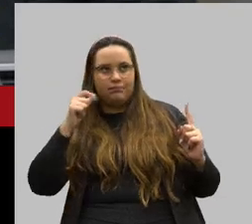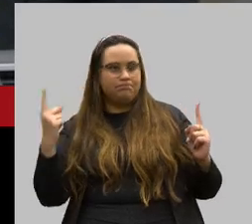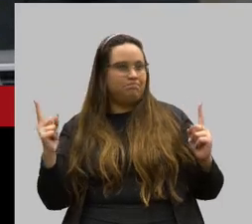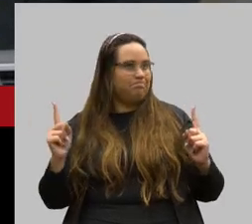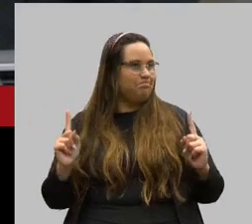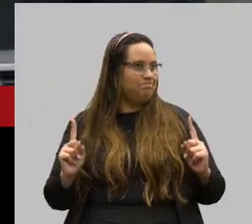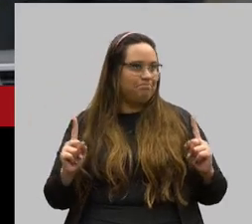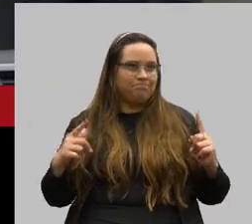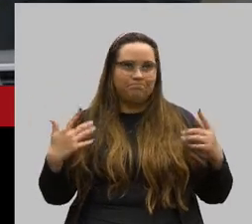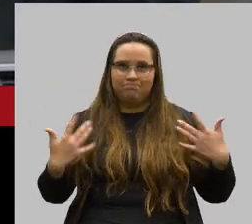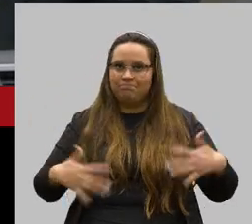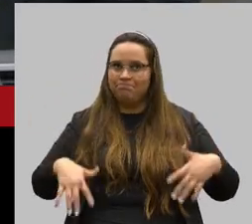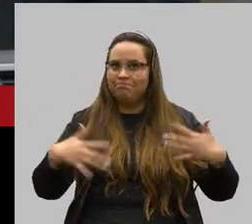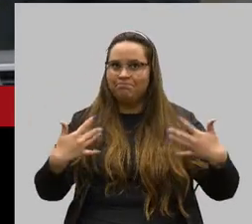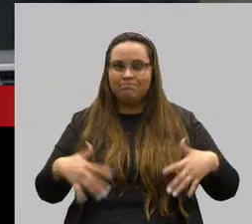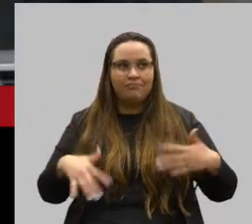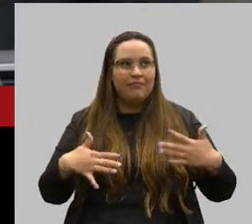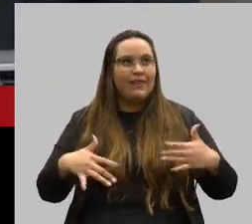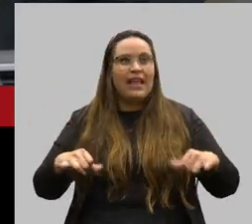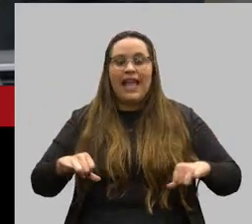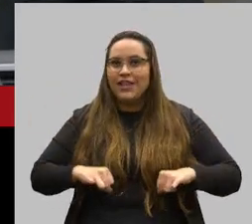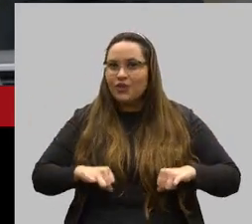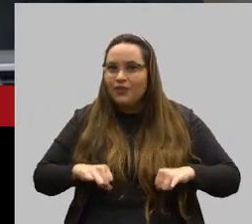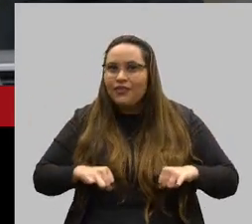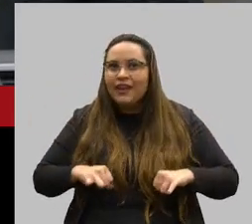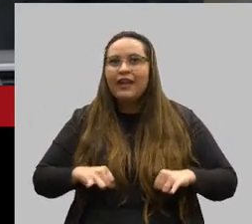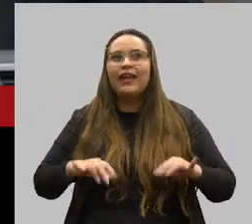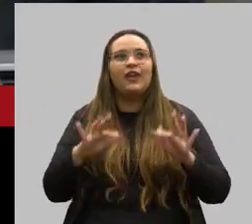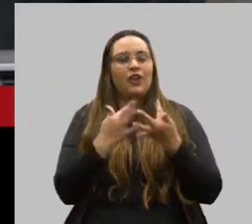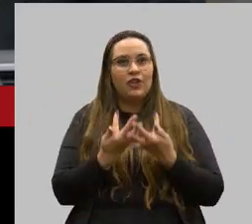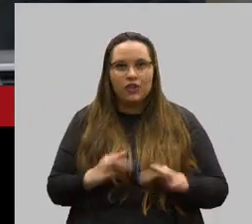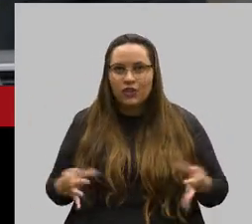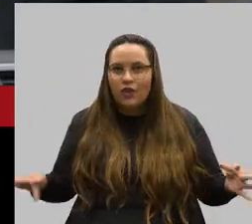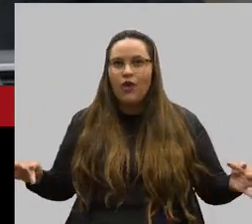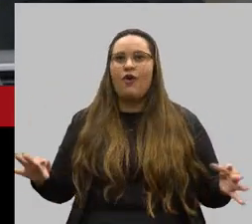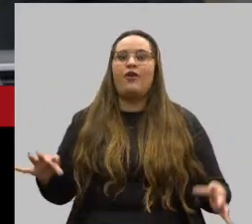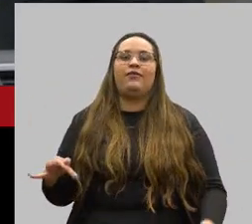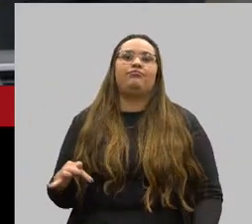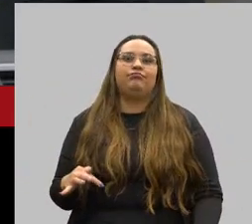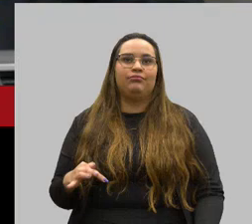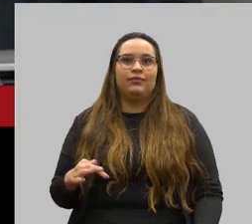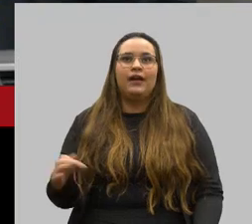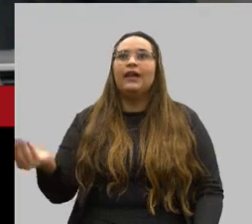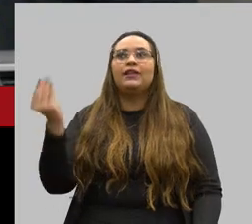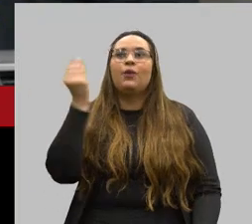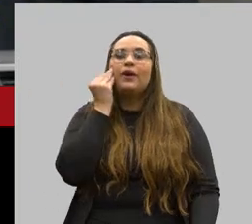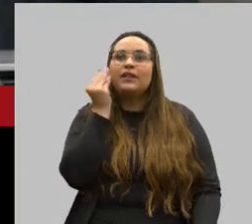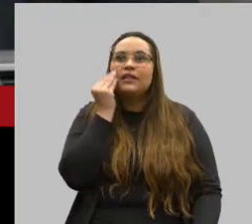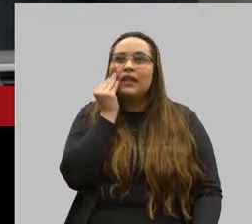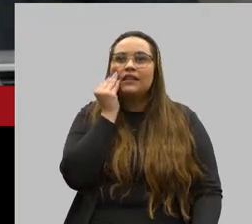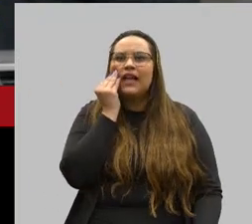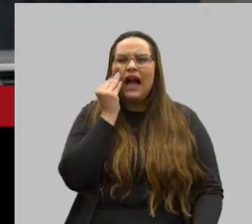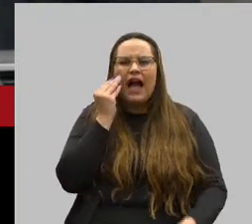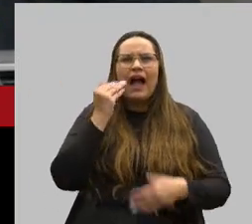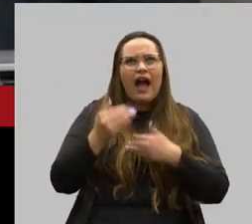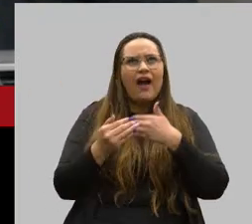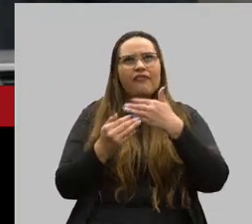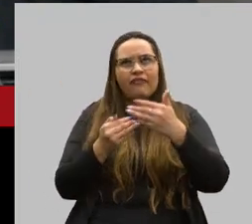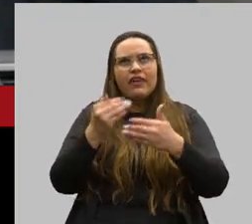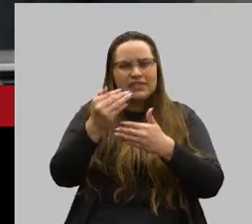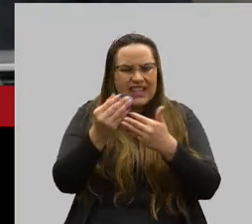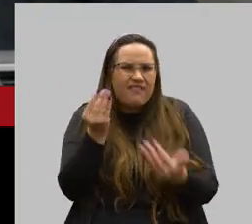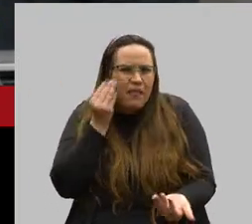difícil doloroso e violento então acho que é importante a gente tentar avançar vamos vamos